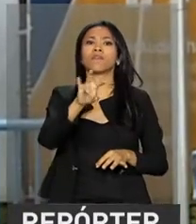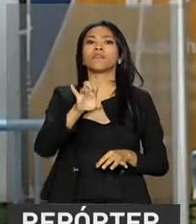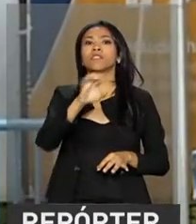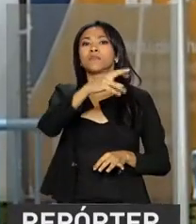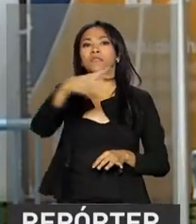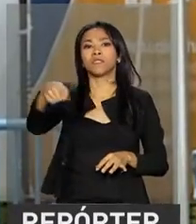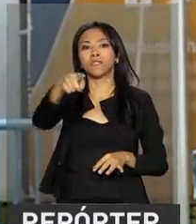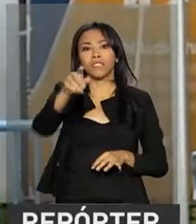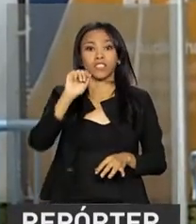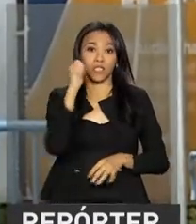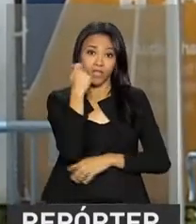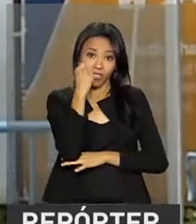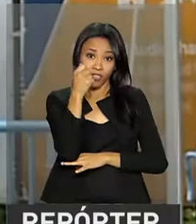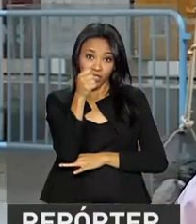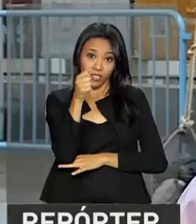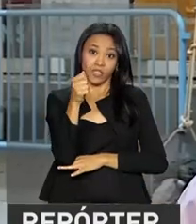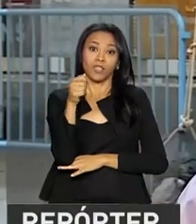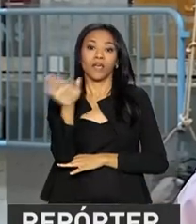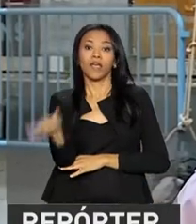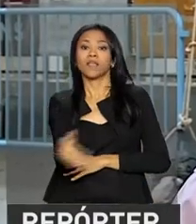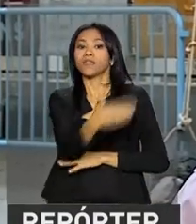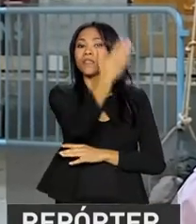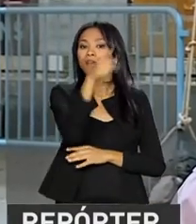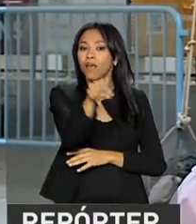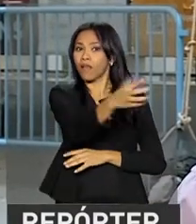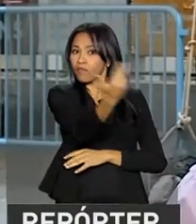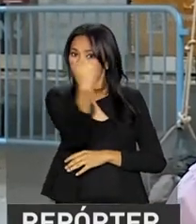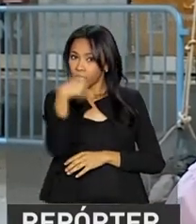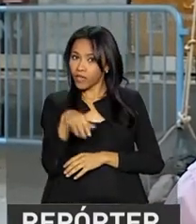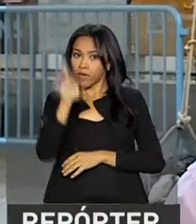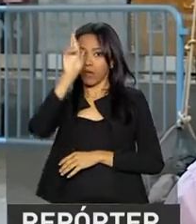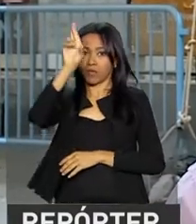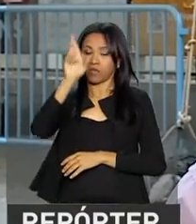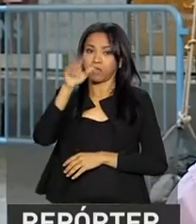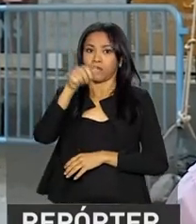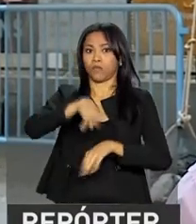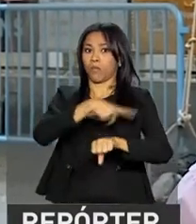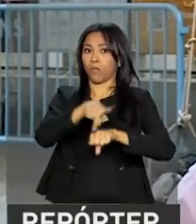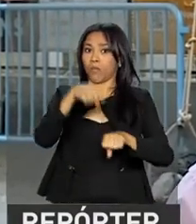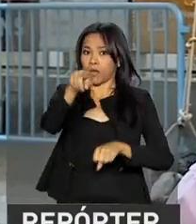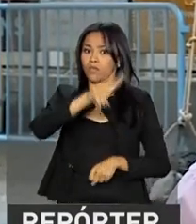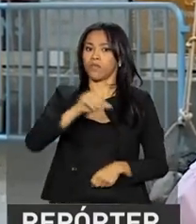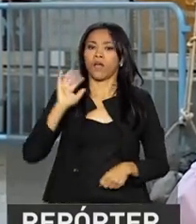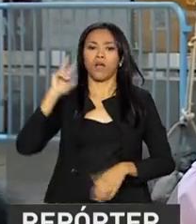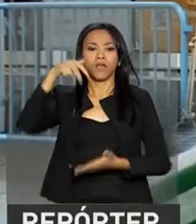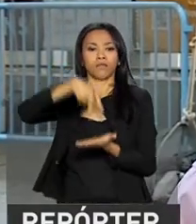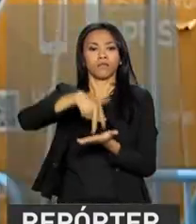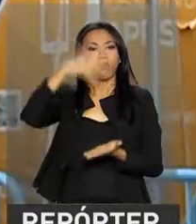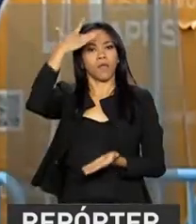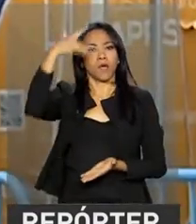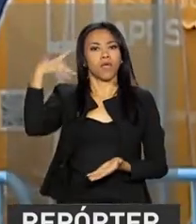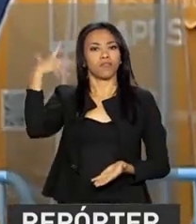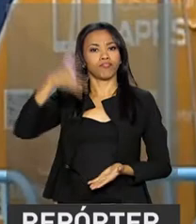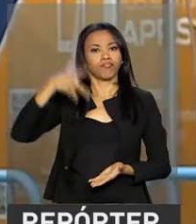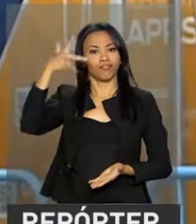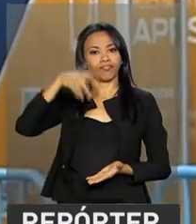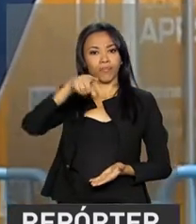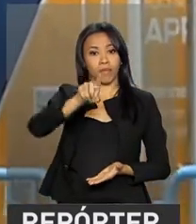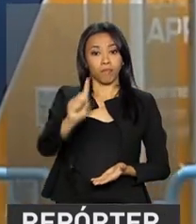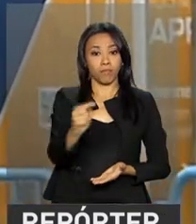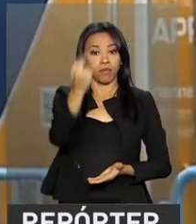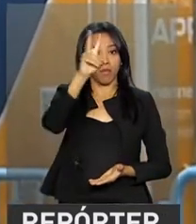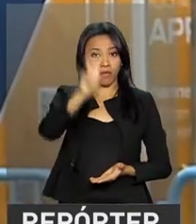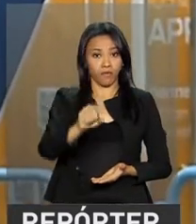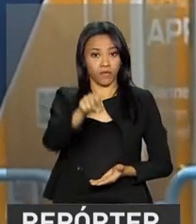Argentina deixando o prédio da ONU. Ela veio representando o seu país e vai discursar na Assembleia amanhã. Esta é a primeira vez